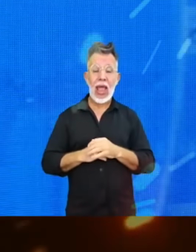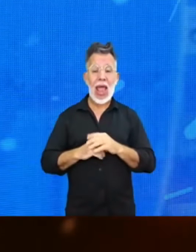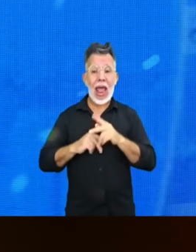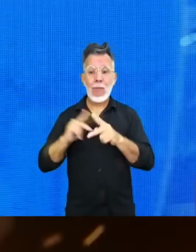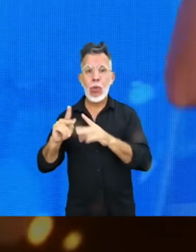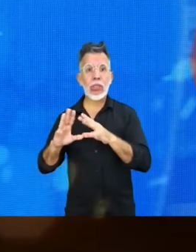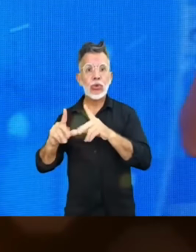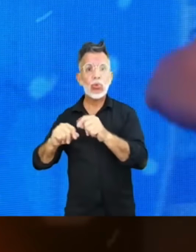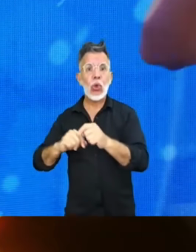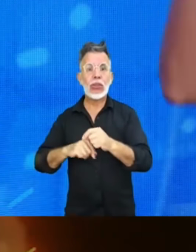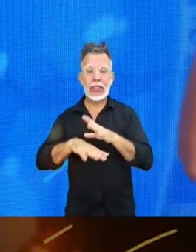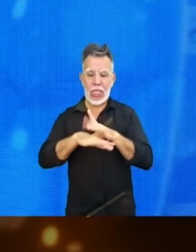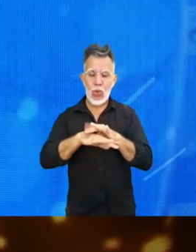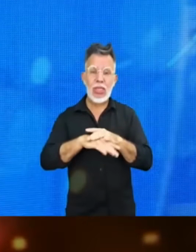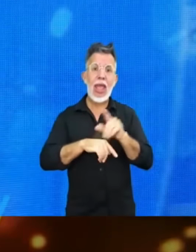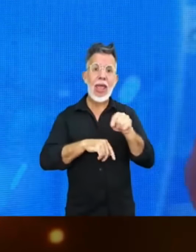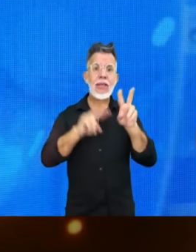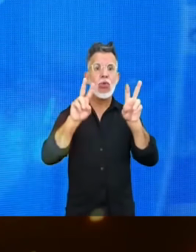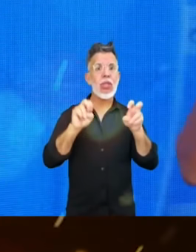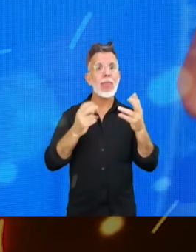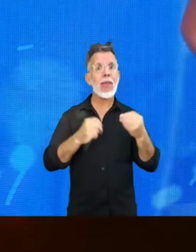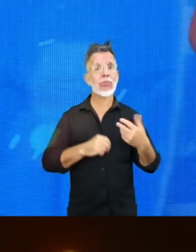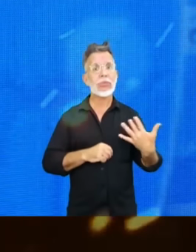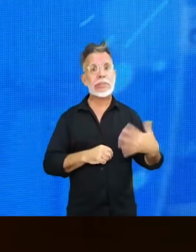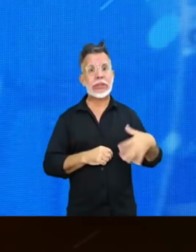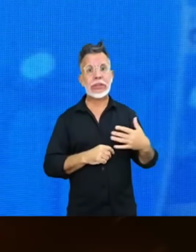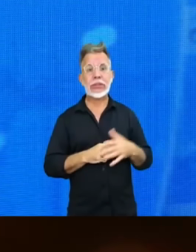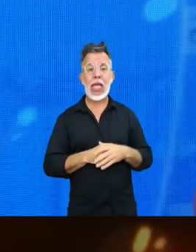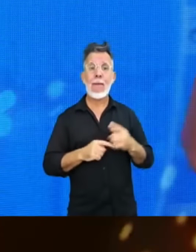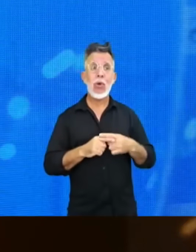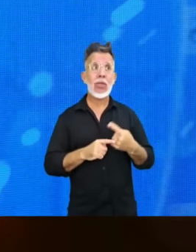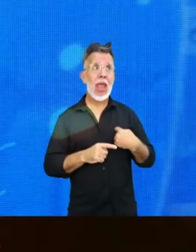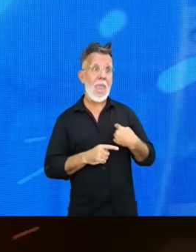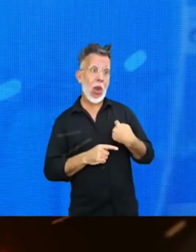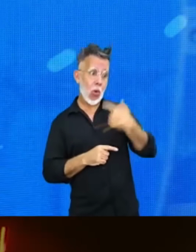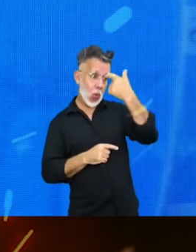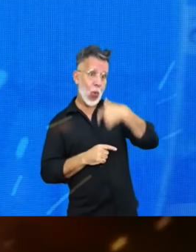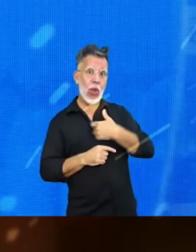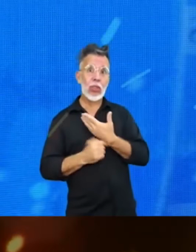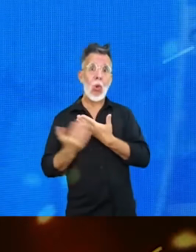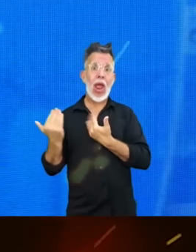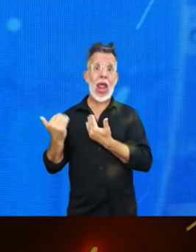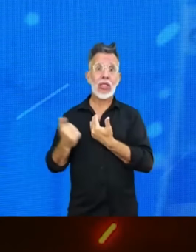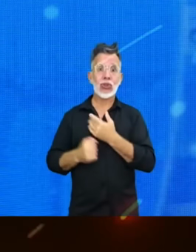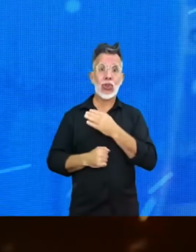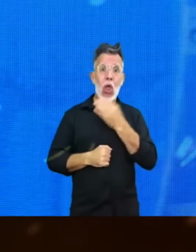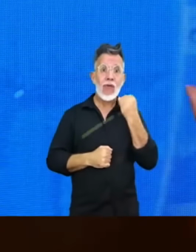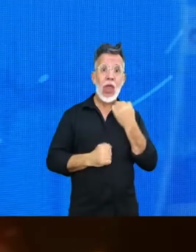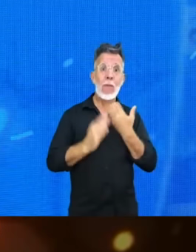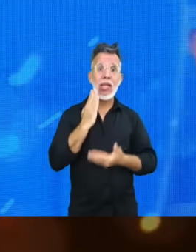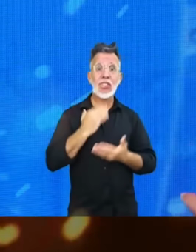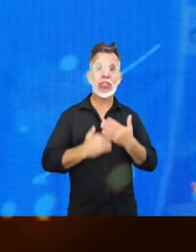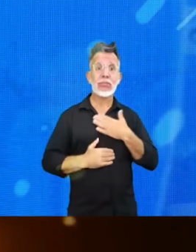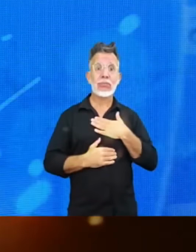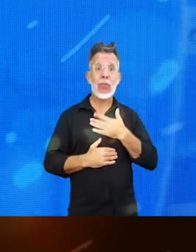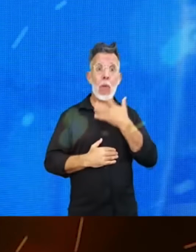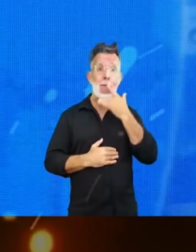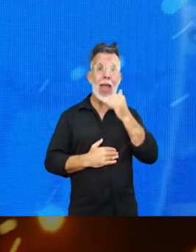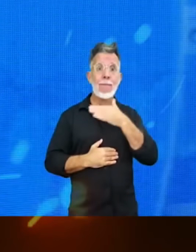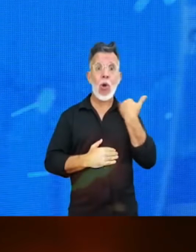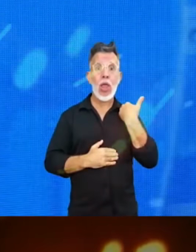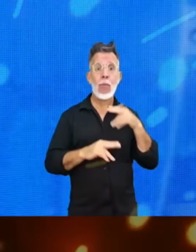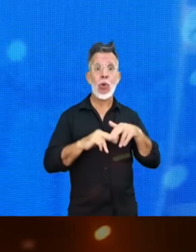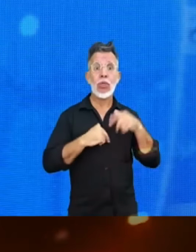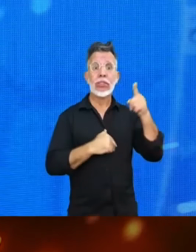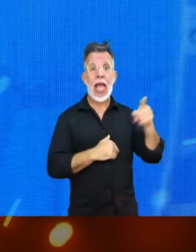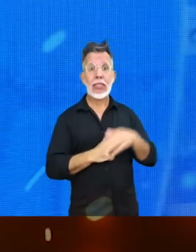é muito caro para mim porque porque quando eu era adolescente eu perdi meu pai pra bipolaridade pras drogas porque a gente não consegue falar sem tabu